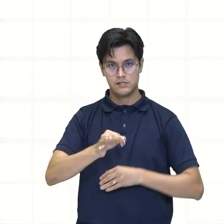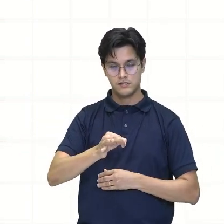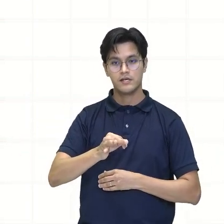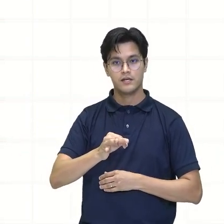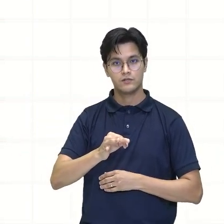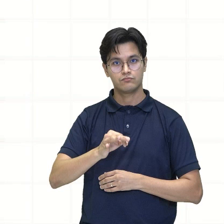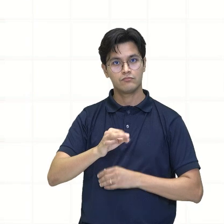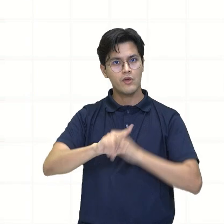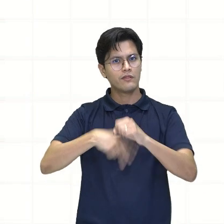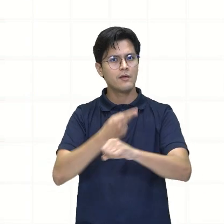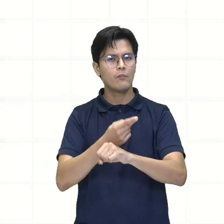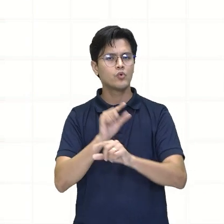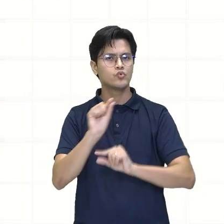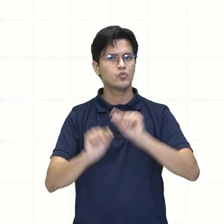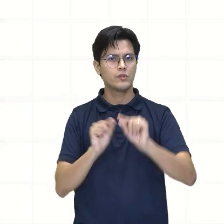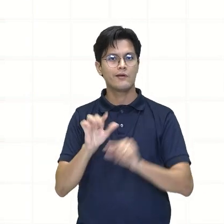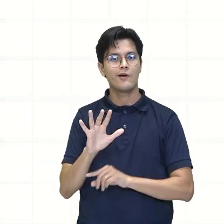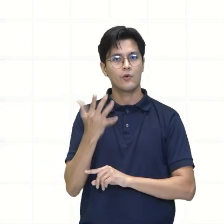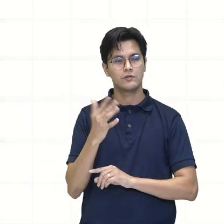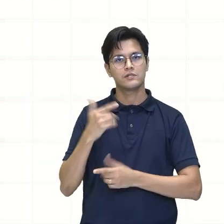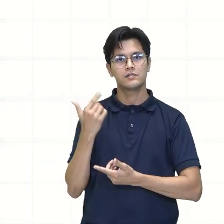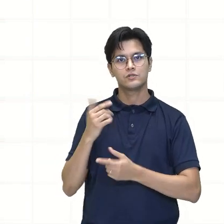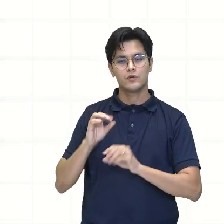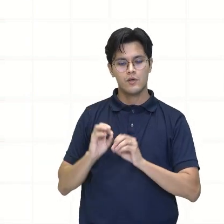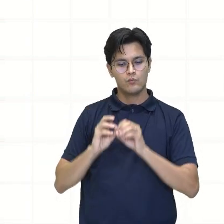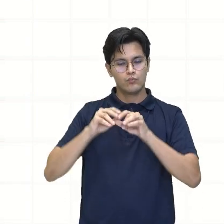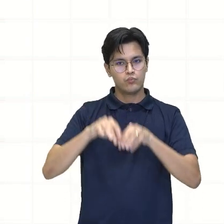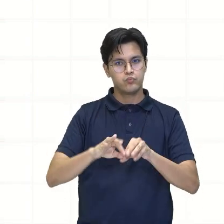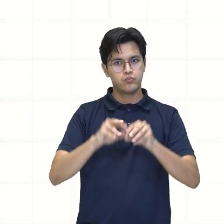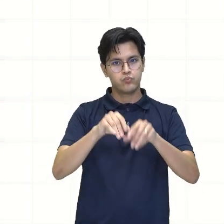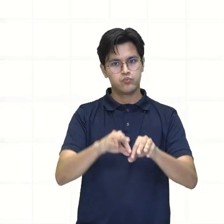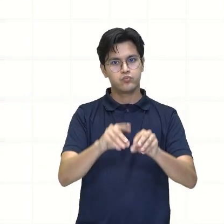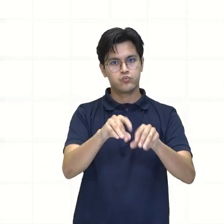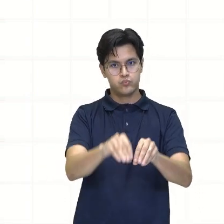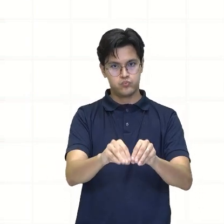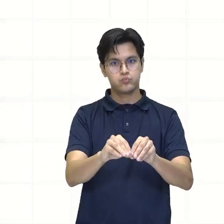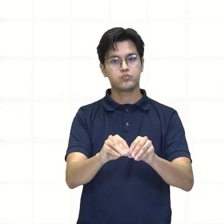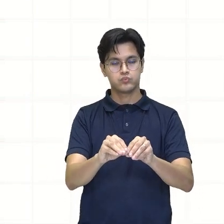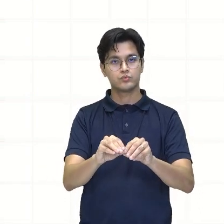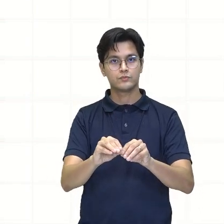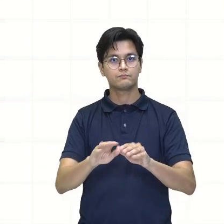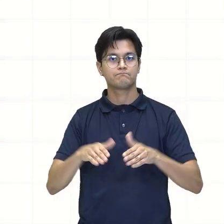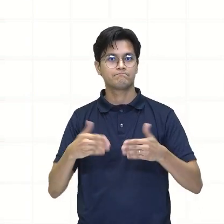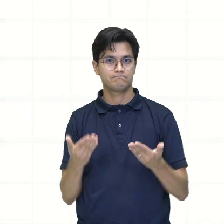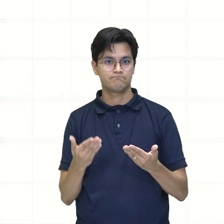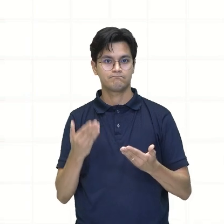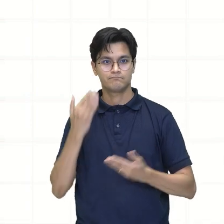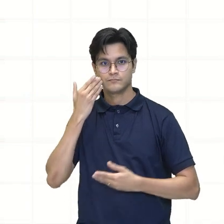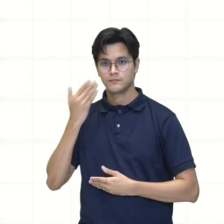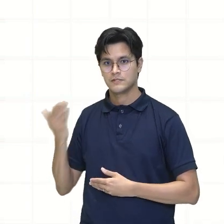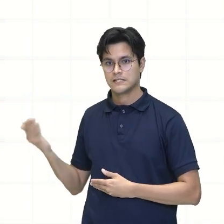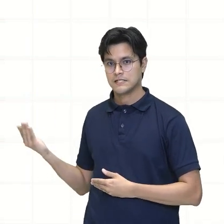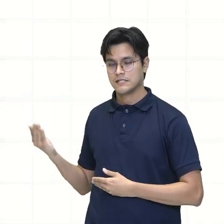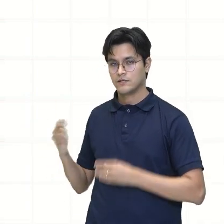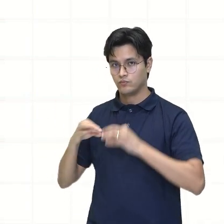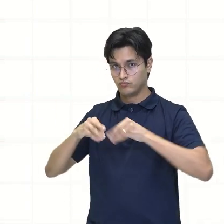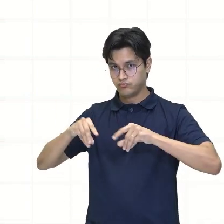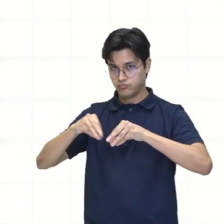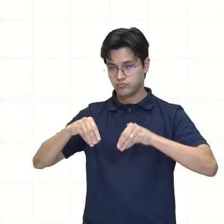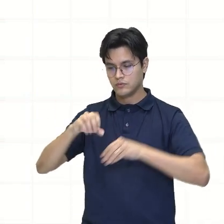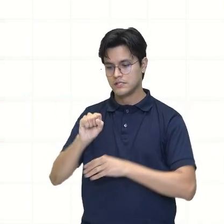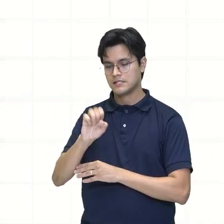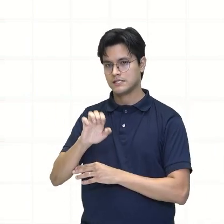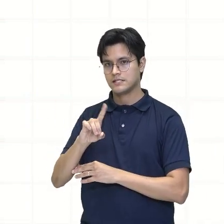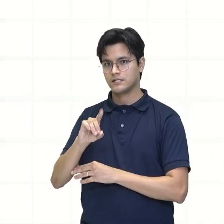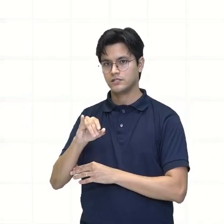depois passam pelo processo de transporte, né? Eles vão transportar ali esses sedimentos para alguma